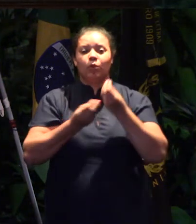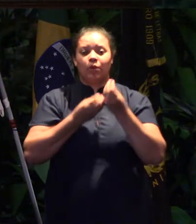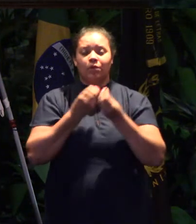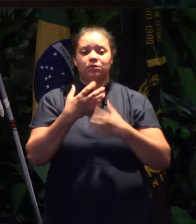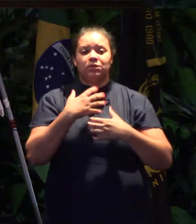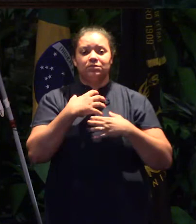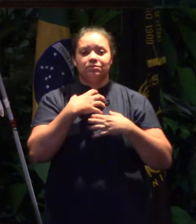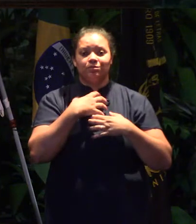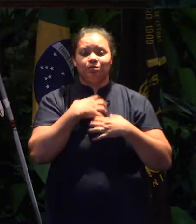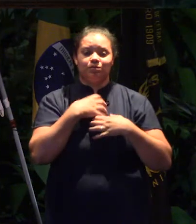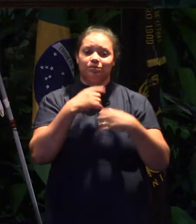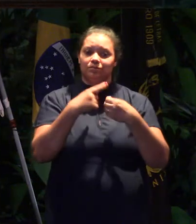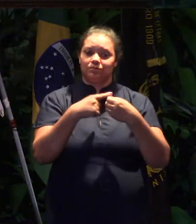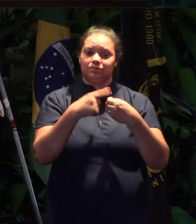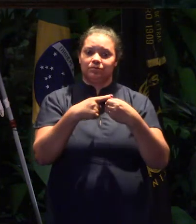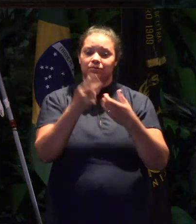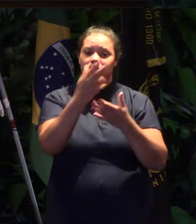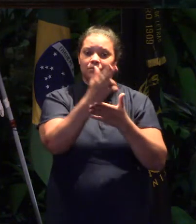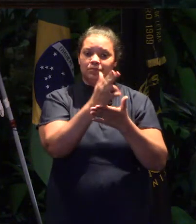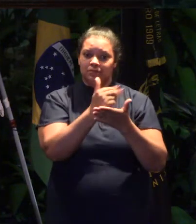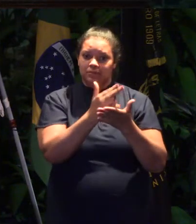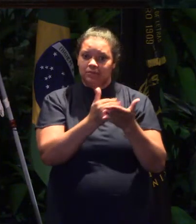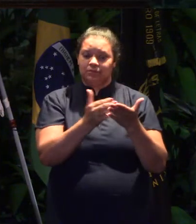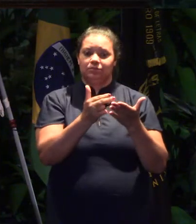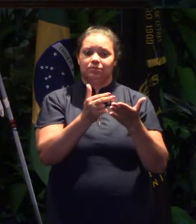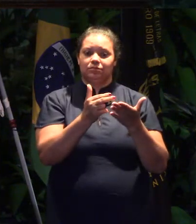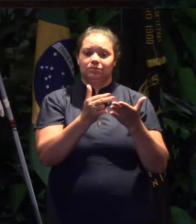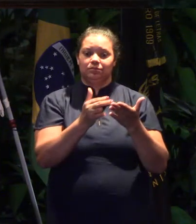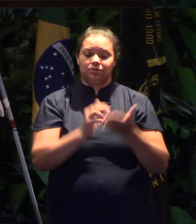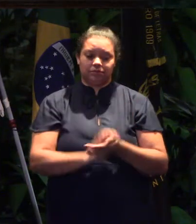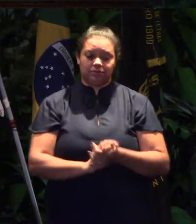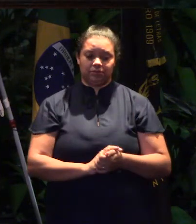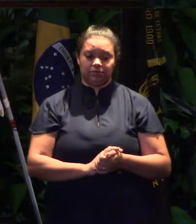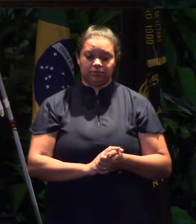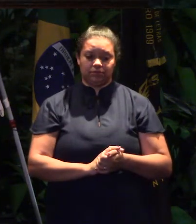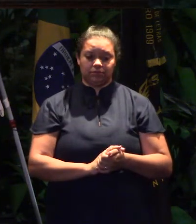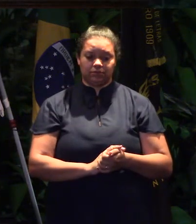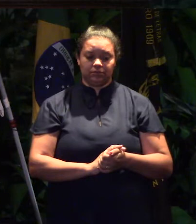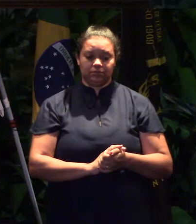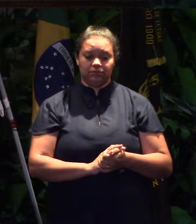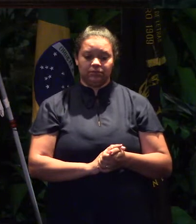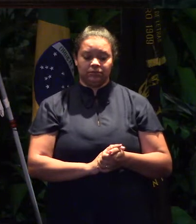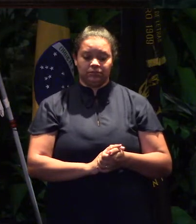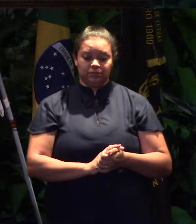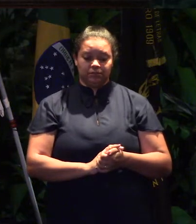nossa cidade sentida pelo Flávio. Então,